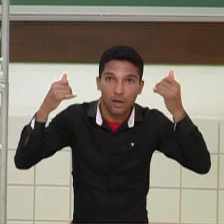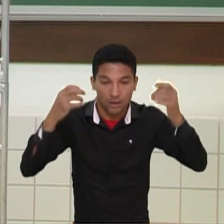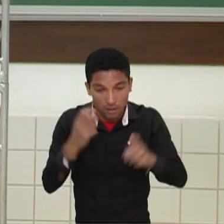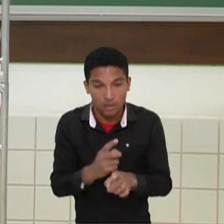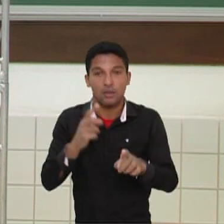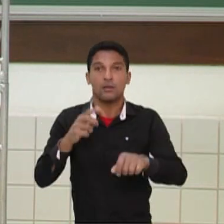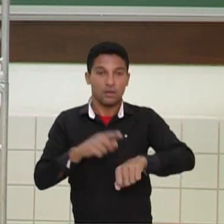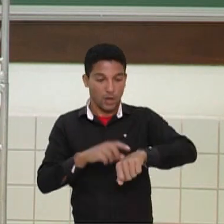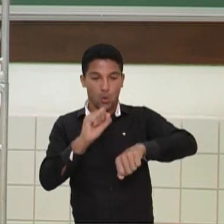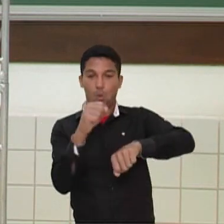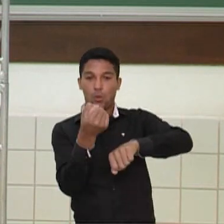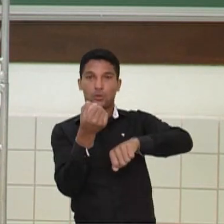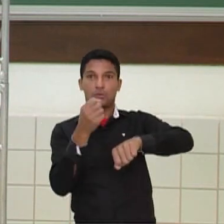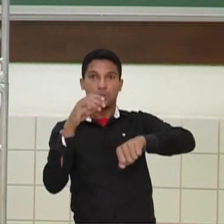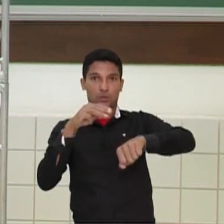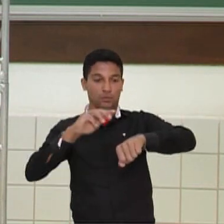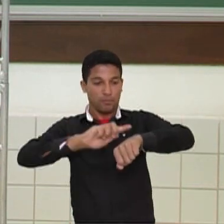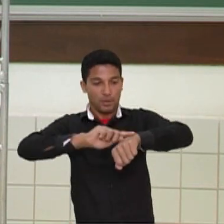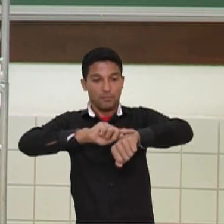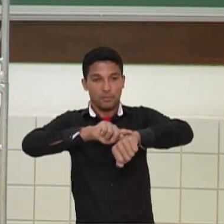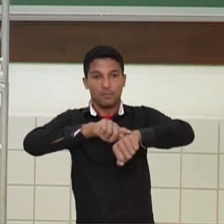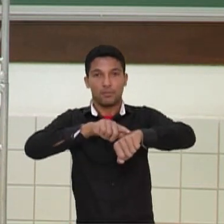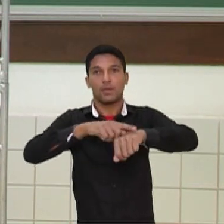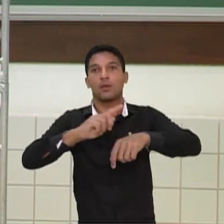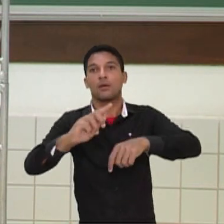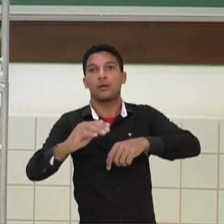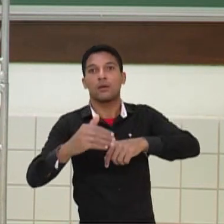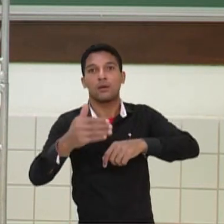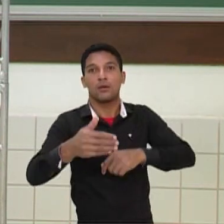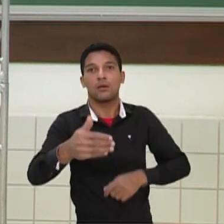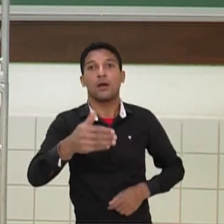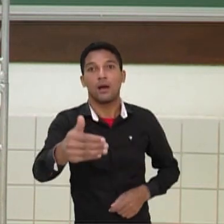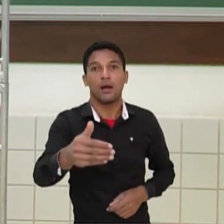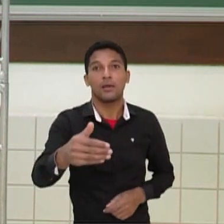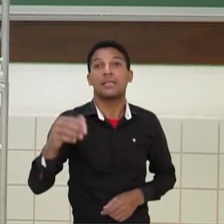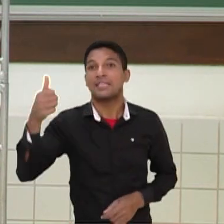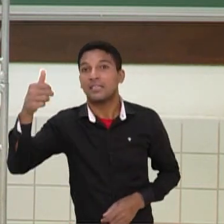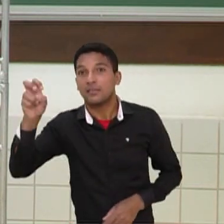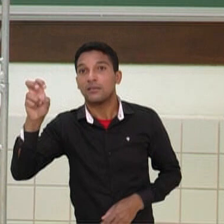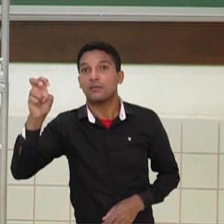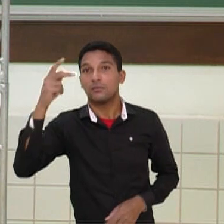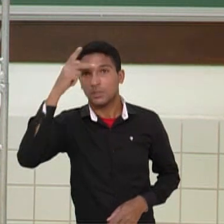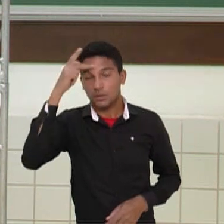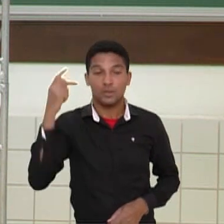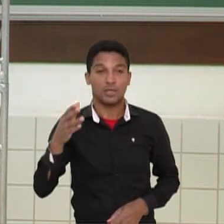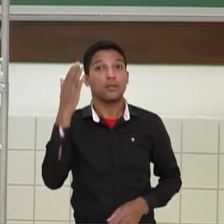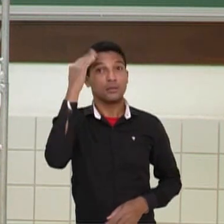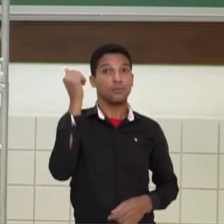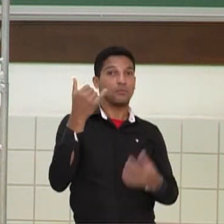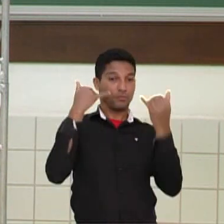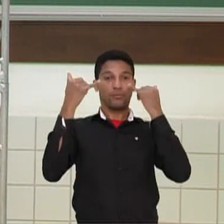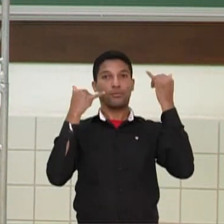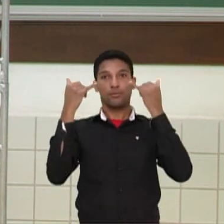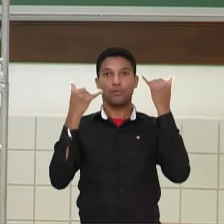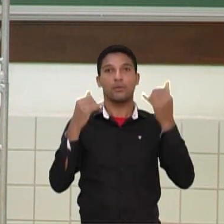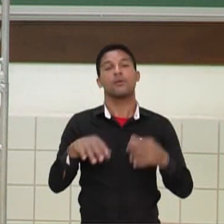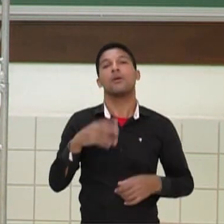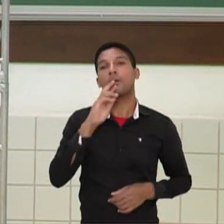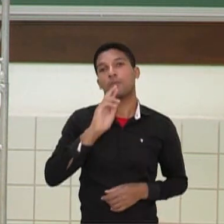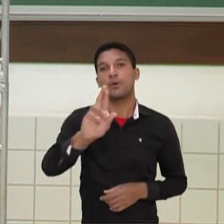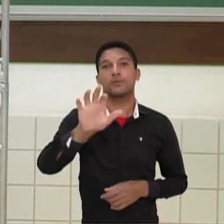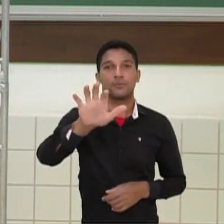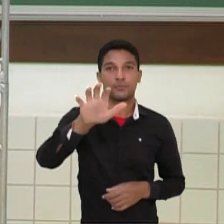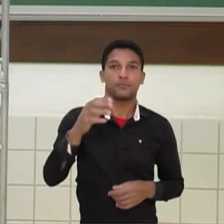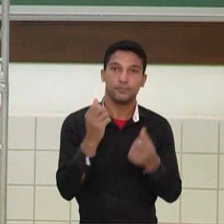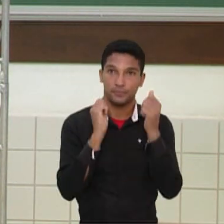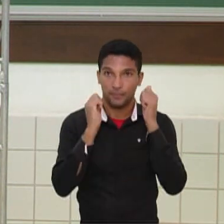nesse momento, então 8 minutos depois já estarão cientes 15 pessoas. É isso que diz o nosso problema, beleza?